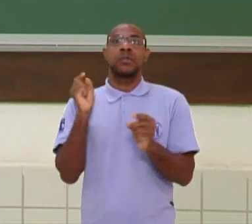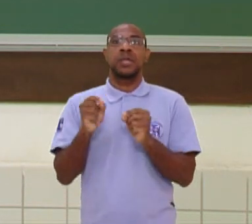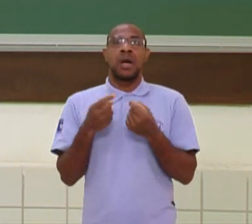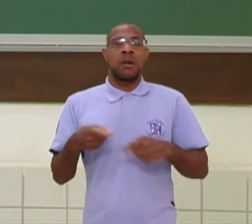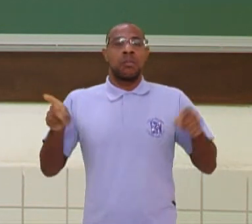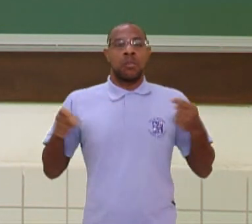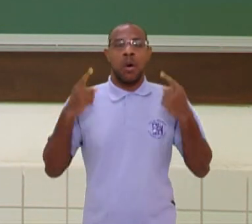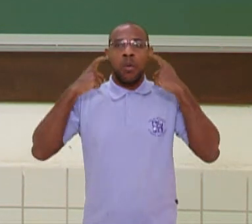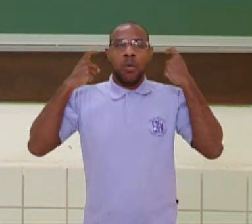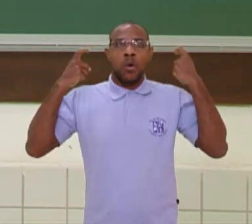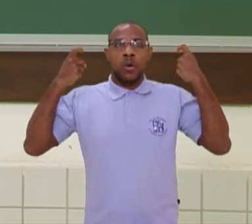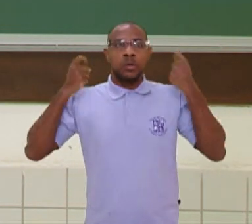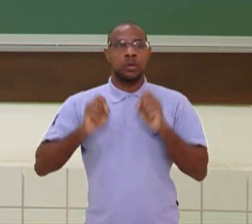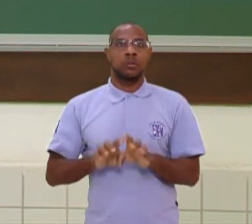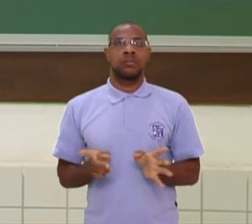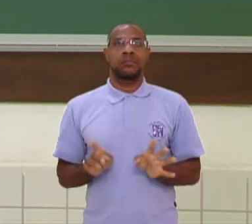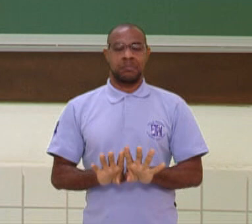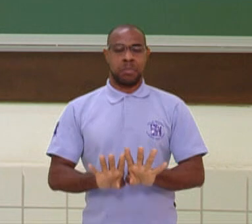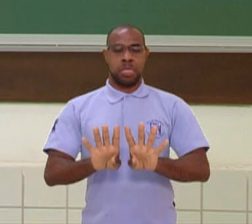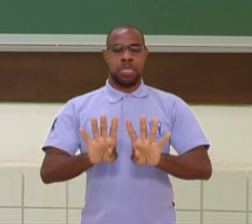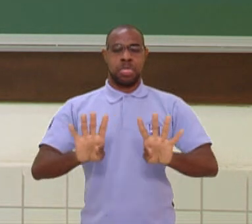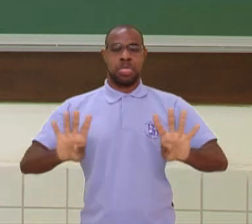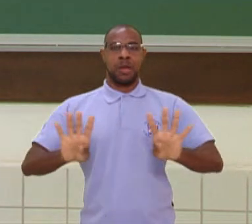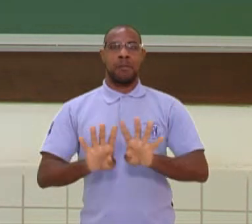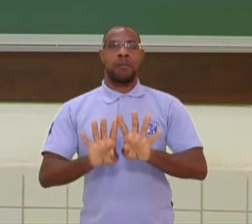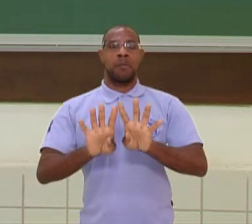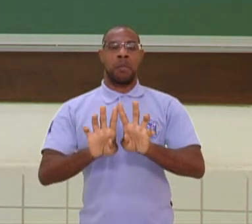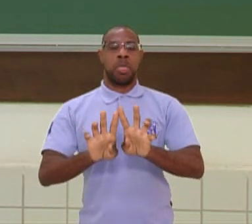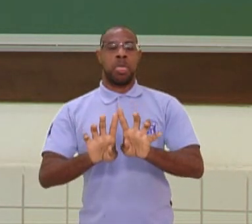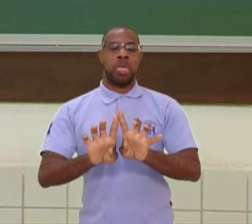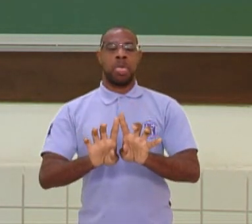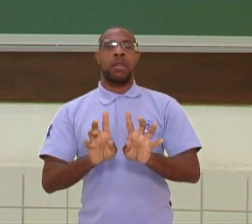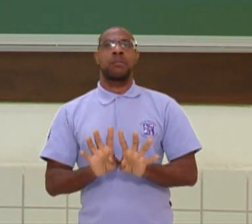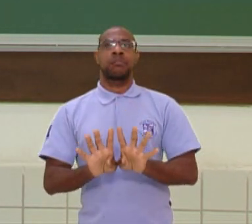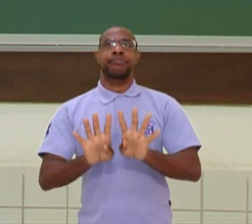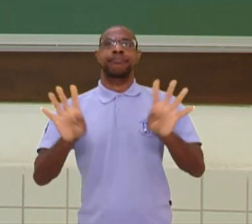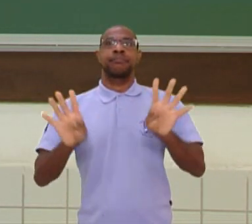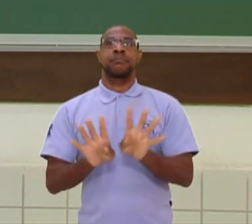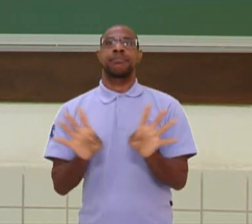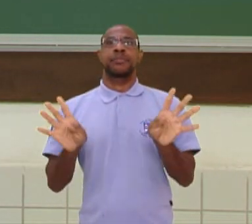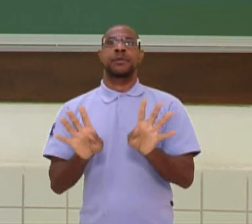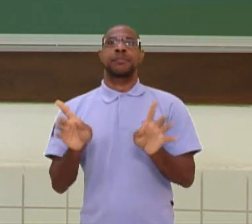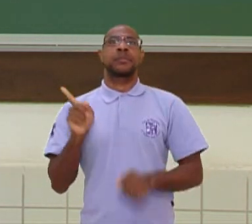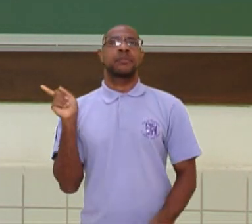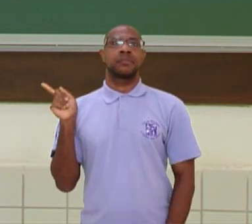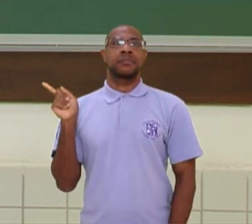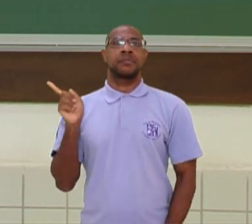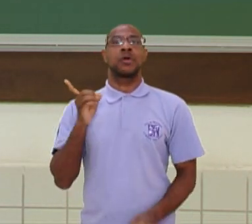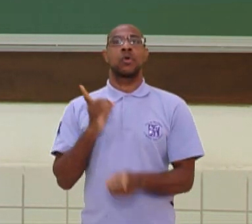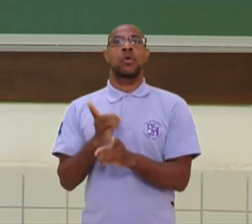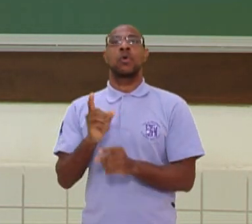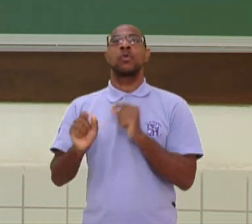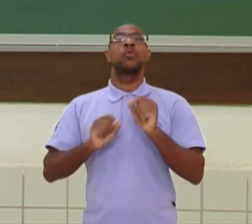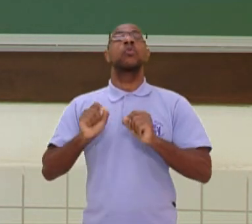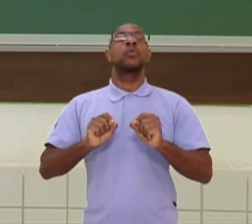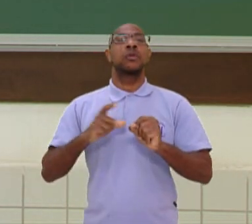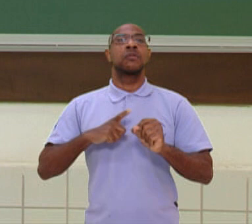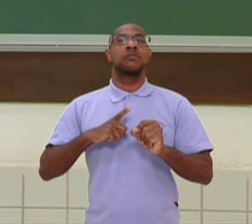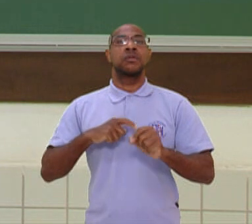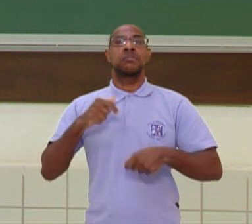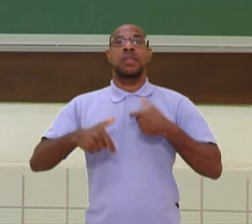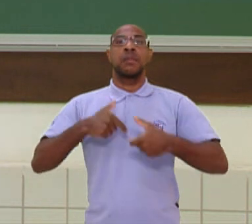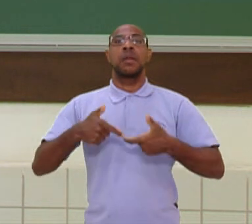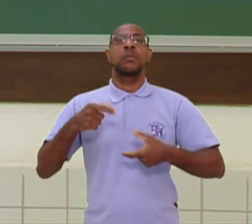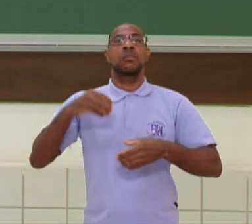De quanto tempo se fazia que estava escrito, a gente não consegue distinguir isso historicamente. Mas foi encontrado ali e até então foi trabalhado em